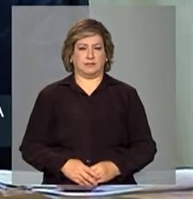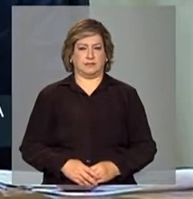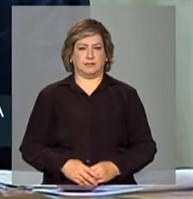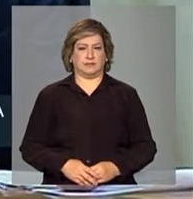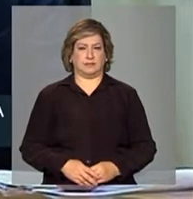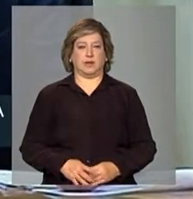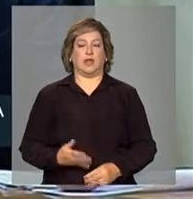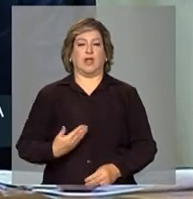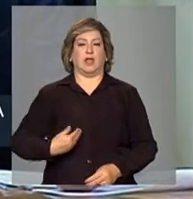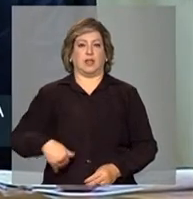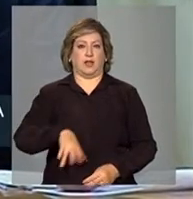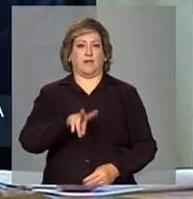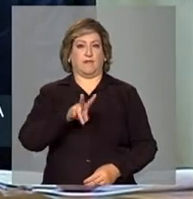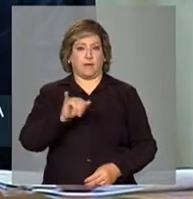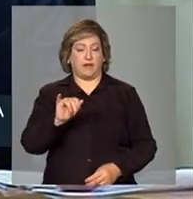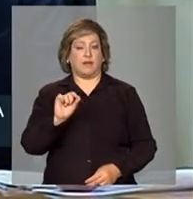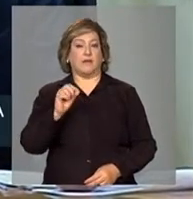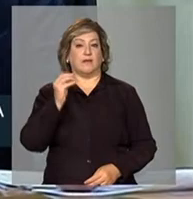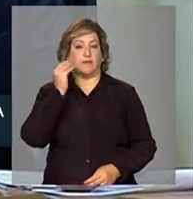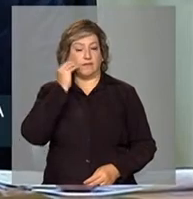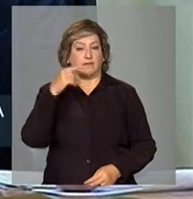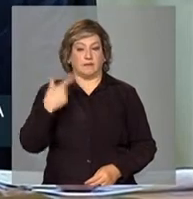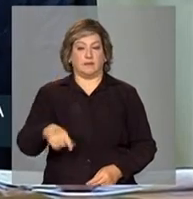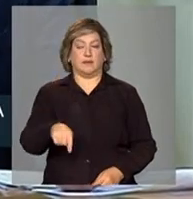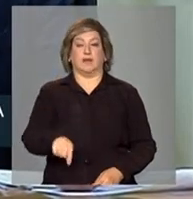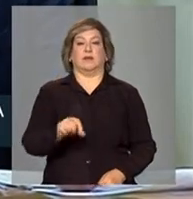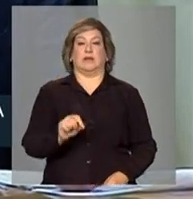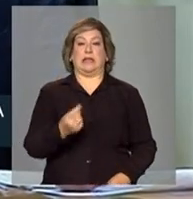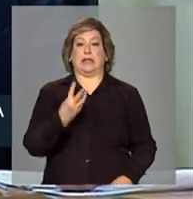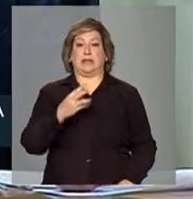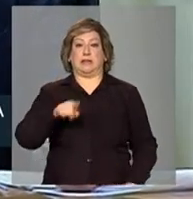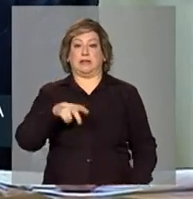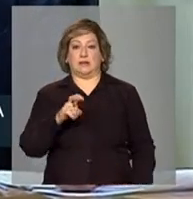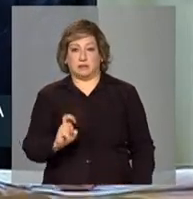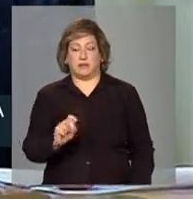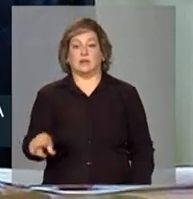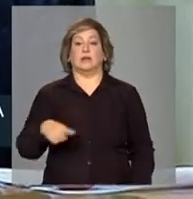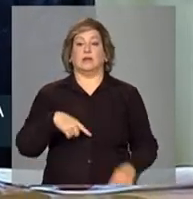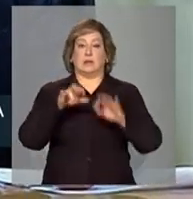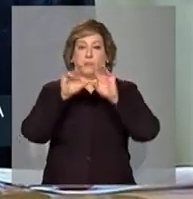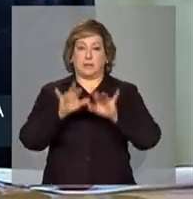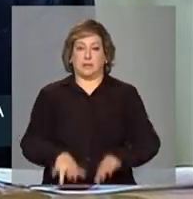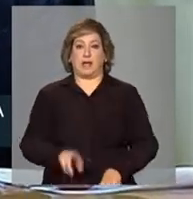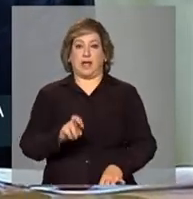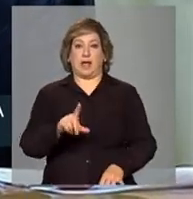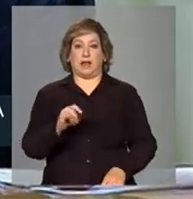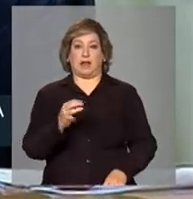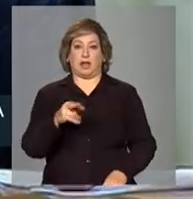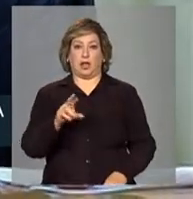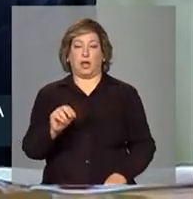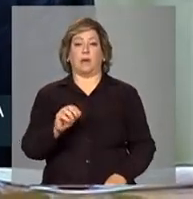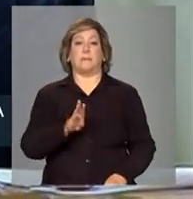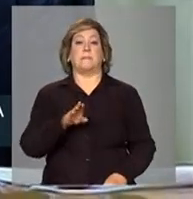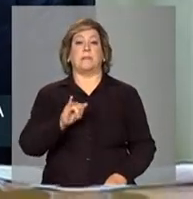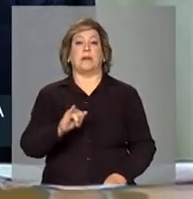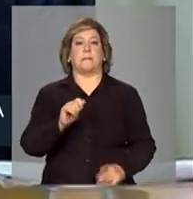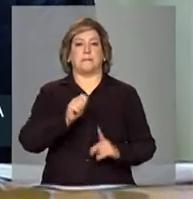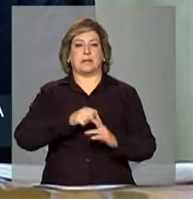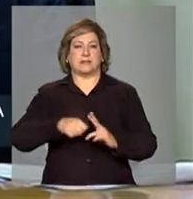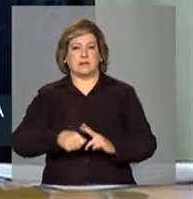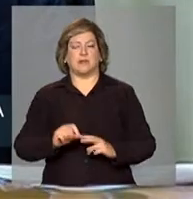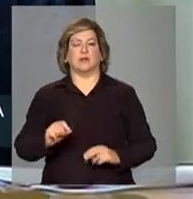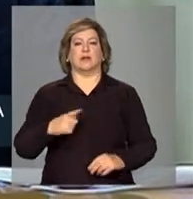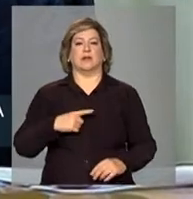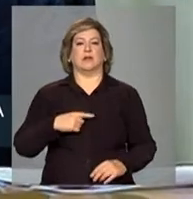nós não vamos rever o 3,5 no relatório bimensal e certamente será